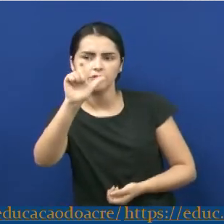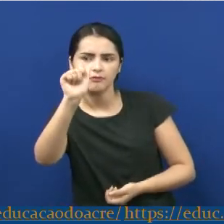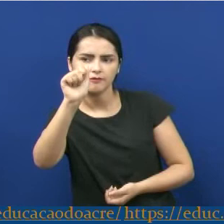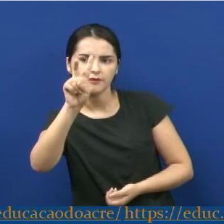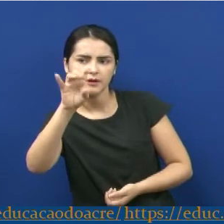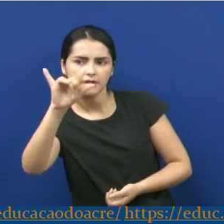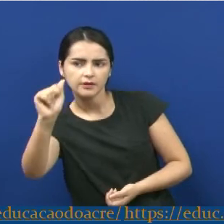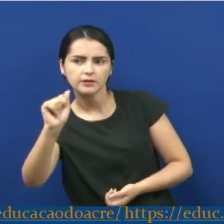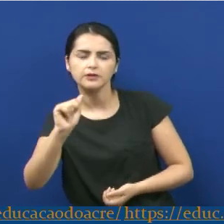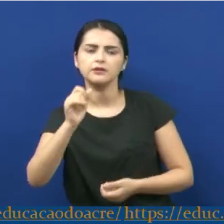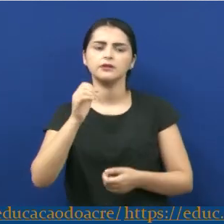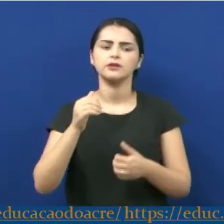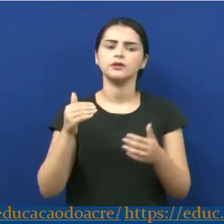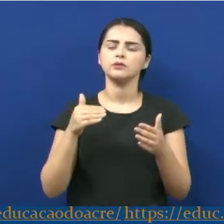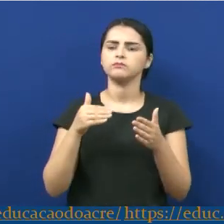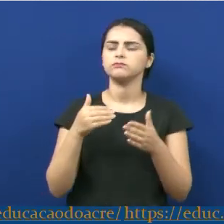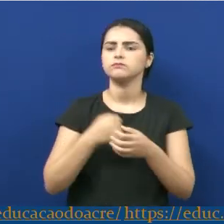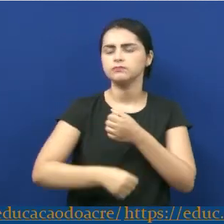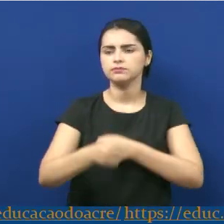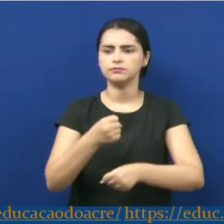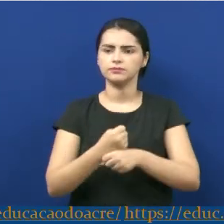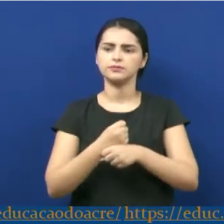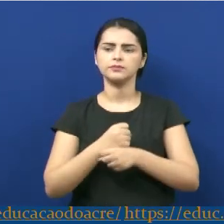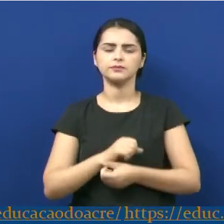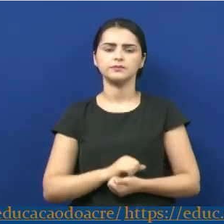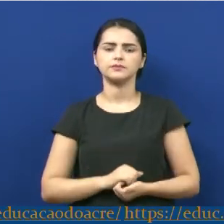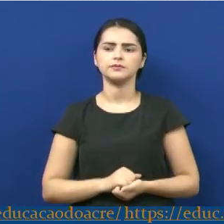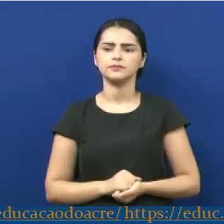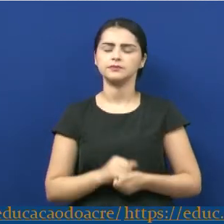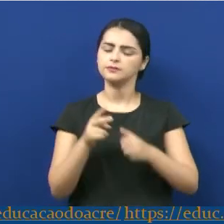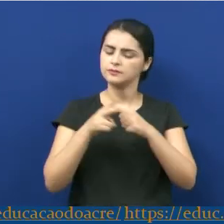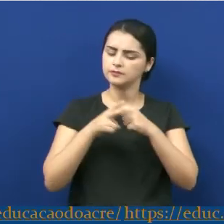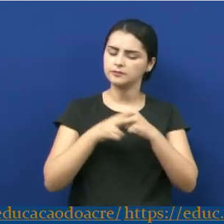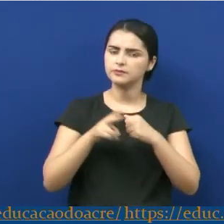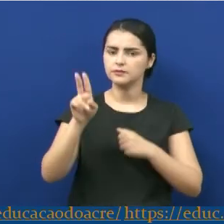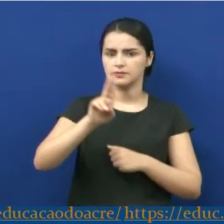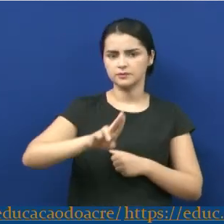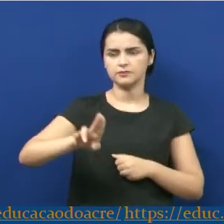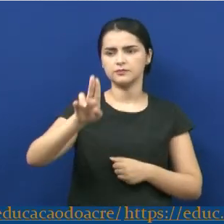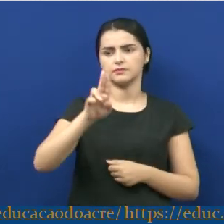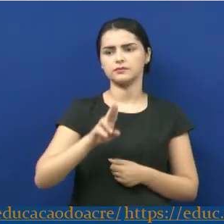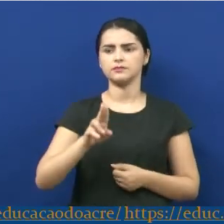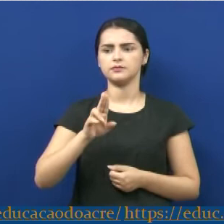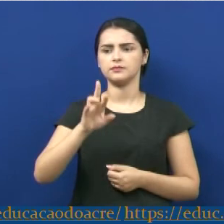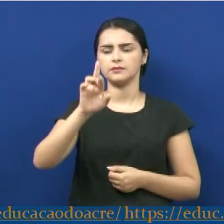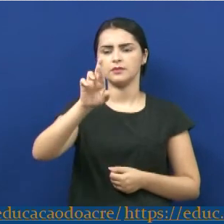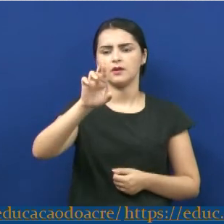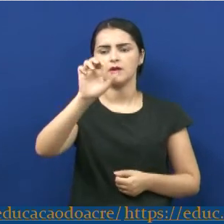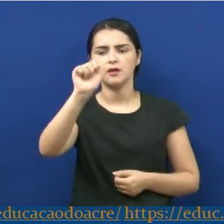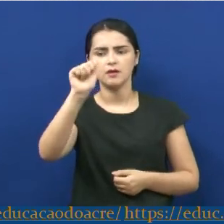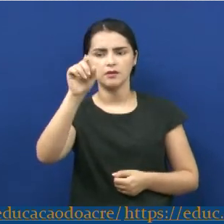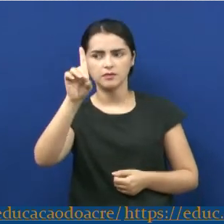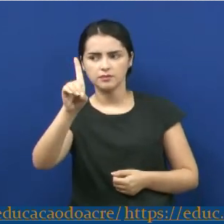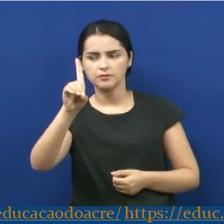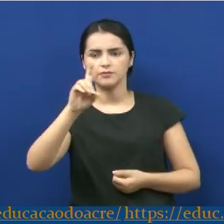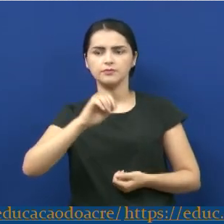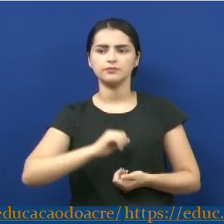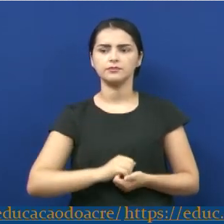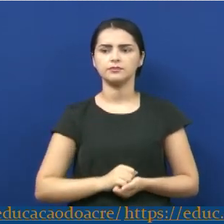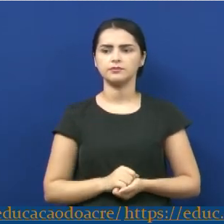último exemplo, I read, é o nosso verbo que nós vamos ter que utilizar na sentença, an interesting book last